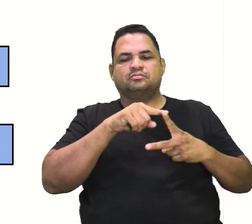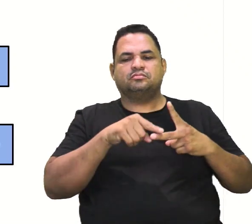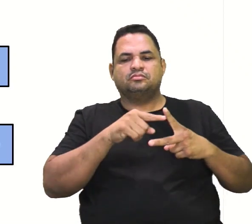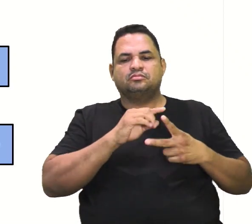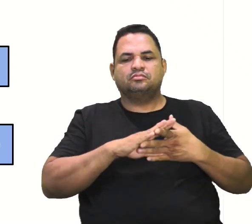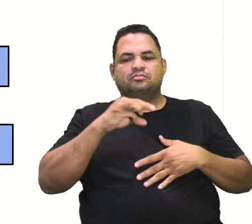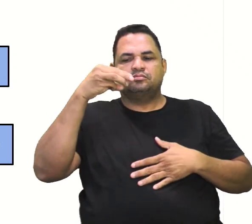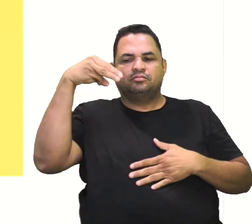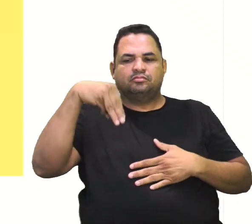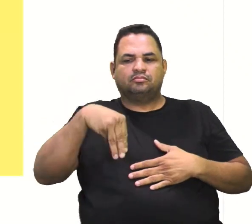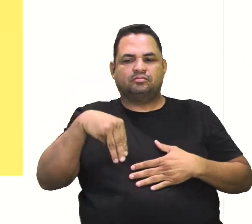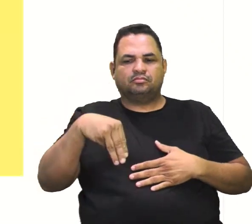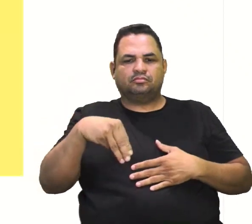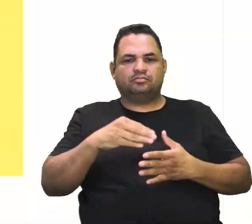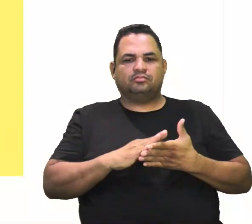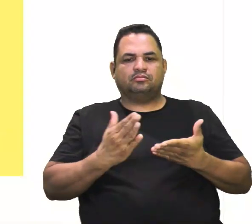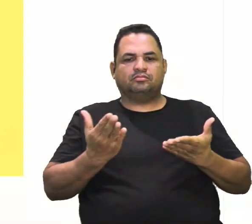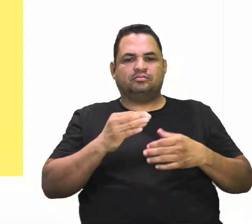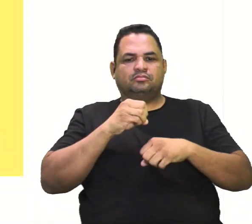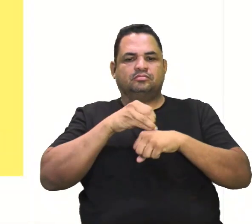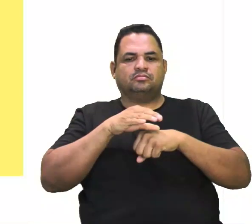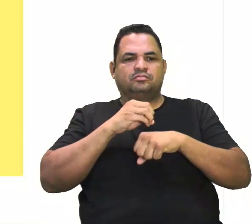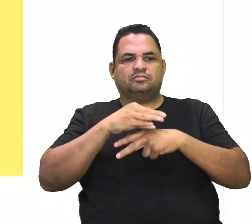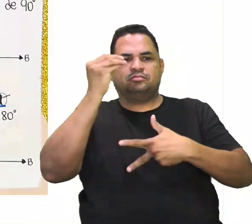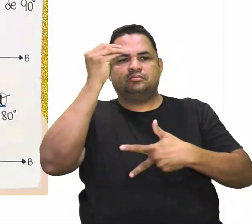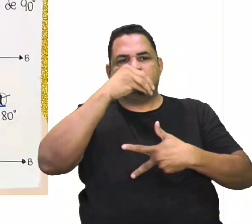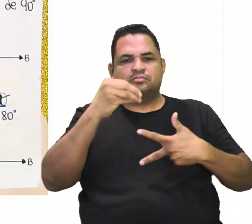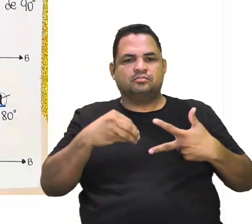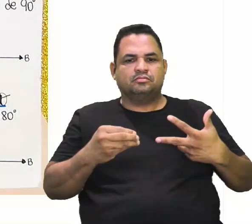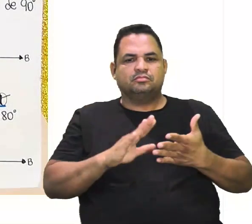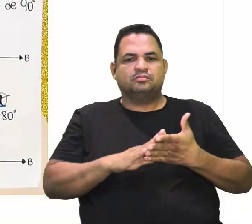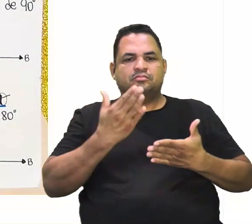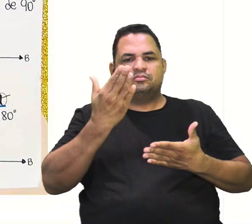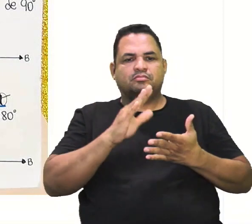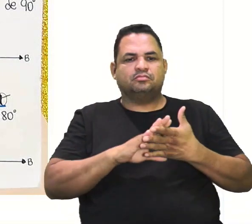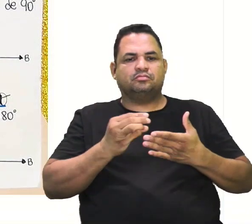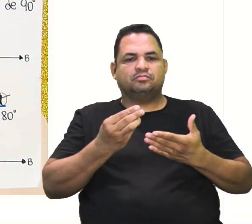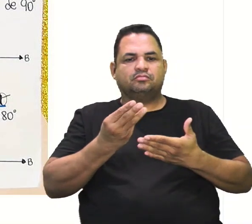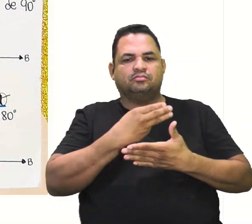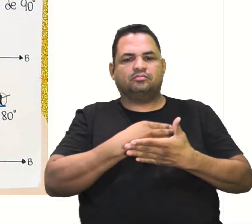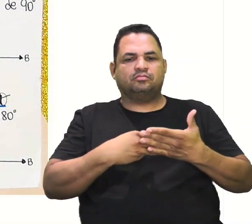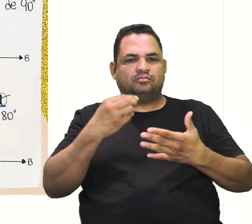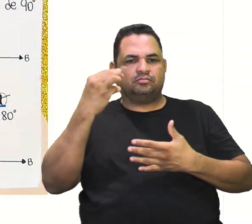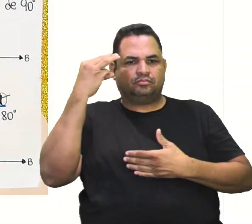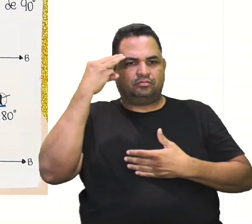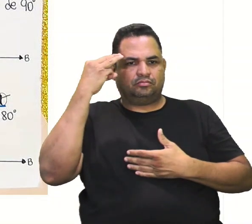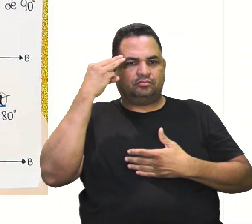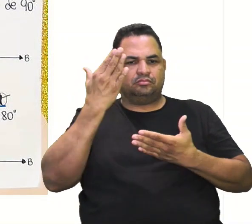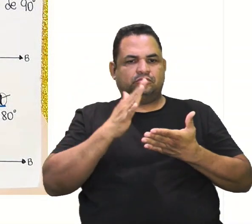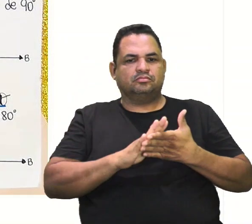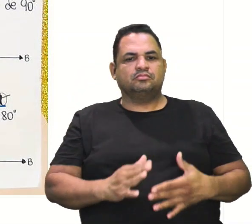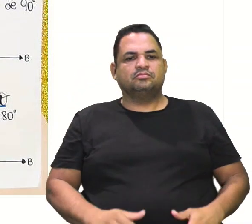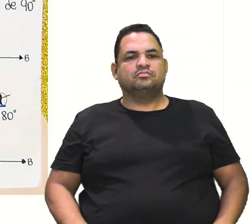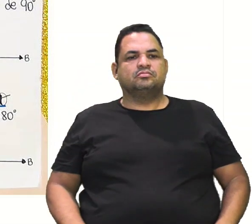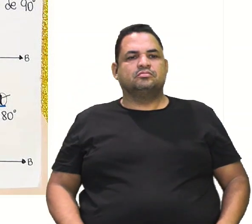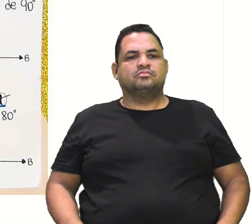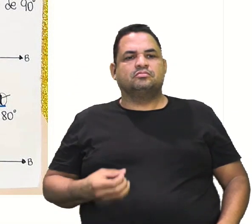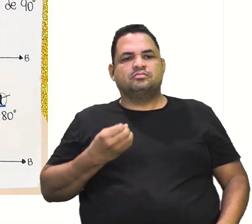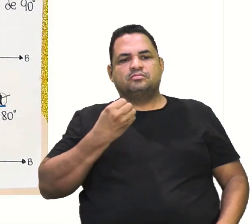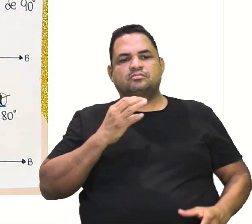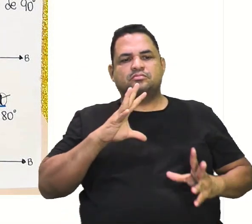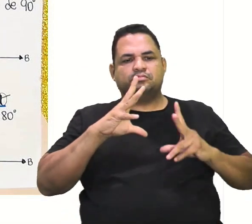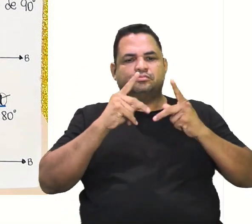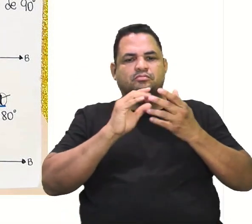também, o nosso m. E agora vamos de dicas para o Enem. Lá vem mapa mental, olha lá. Aqui um mapa muito